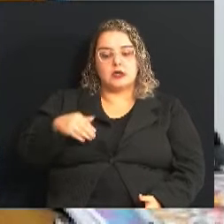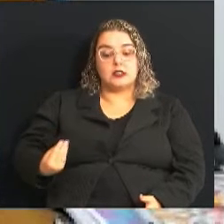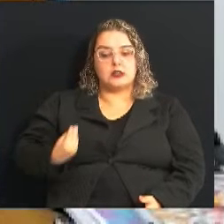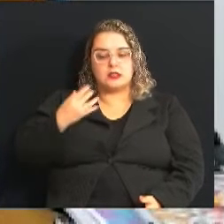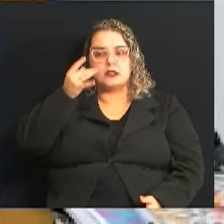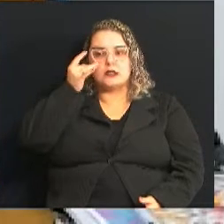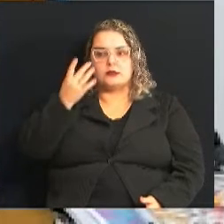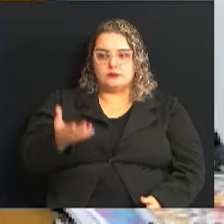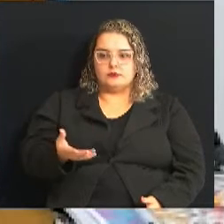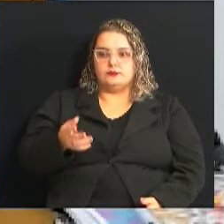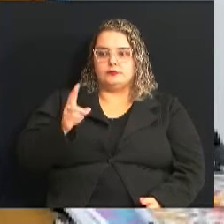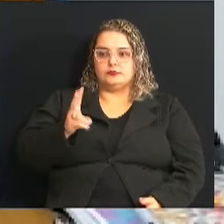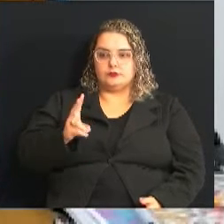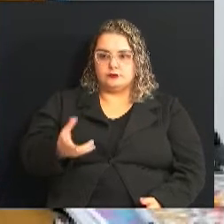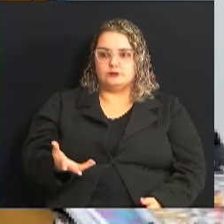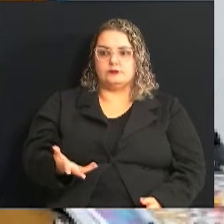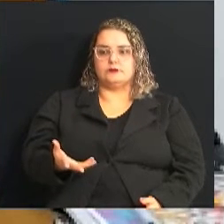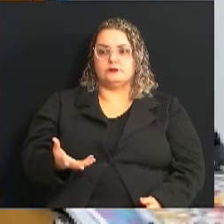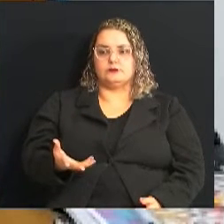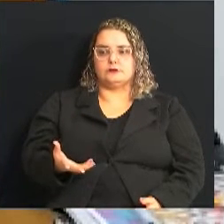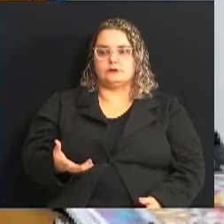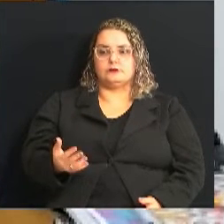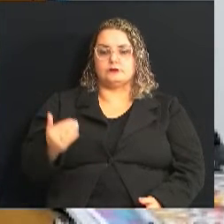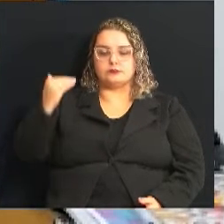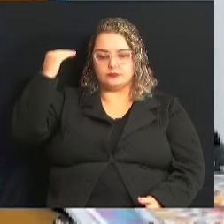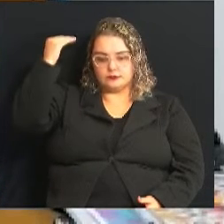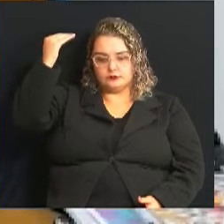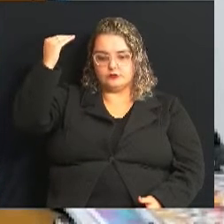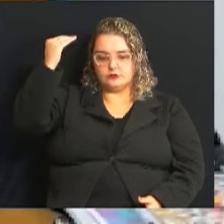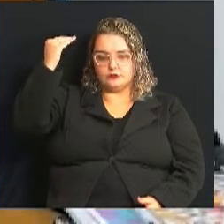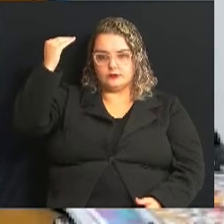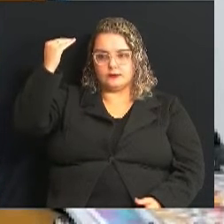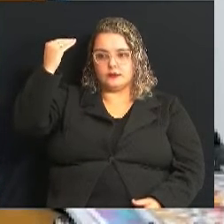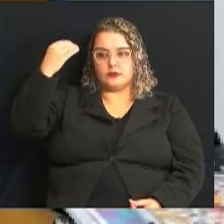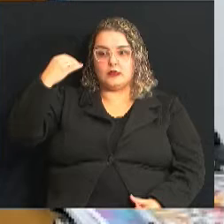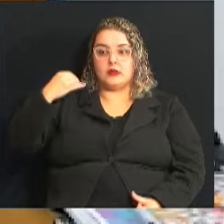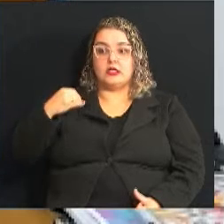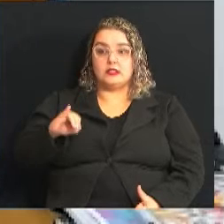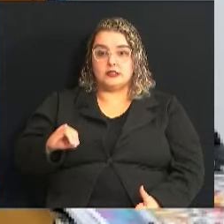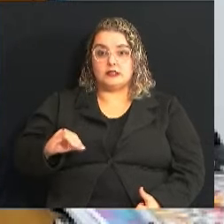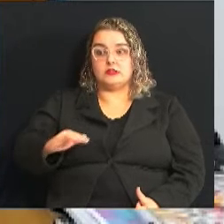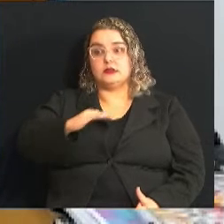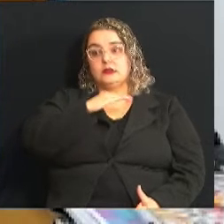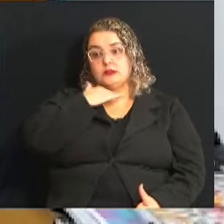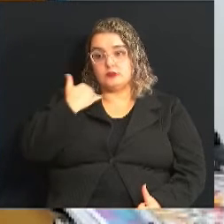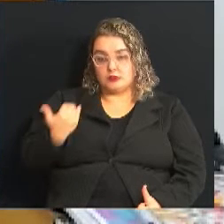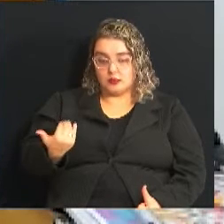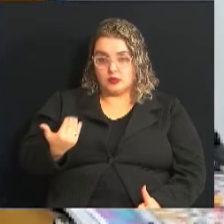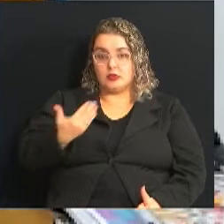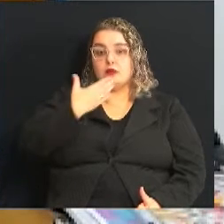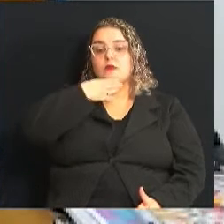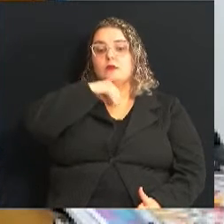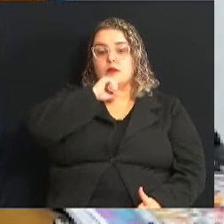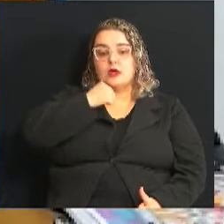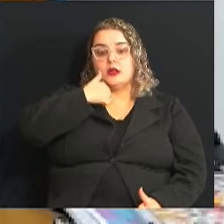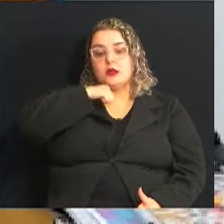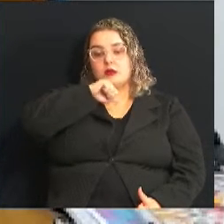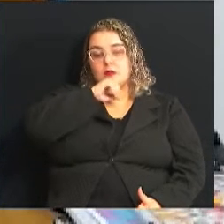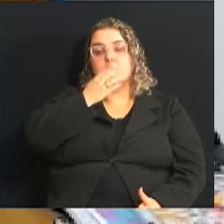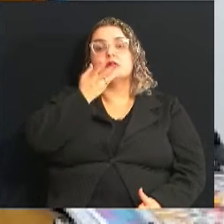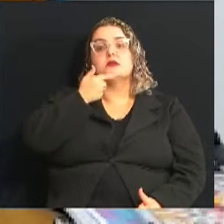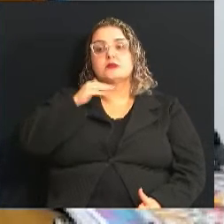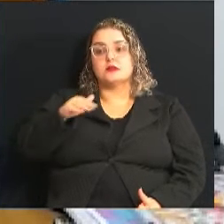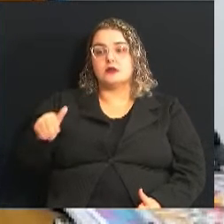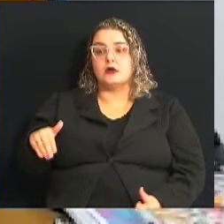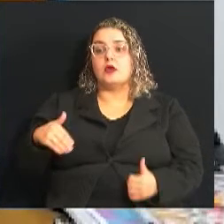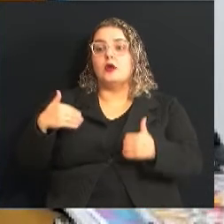sempre partindo de um adulto. E se acaba falecendo os pais dessa criança, qual é a